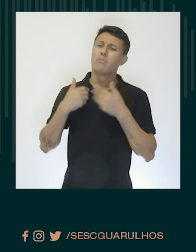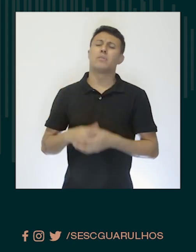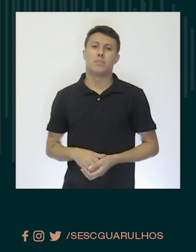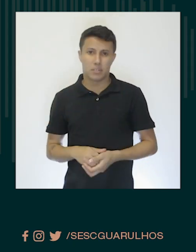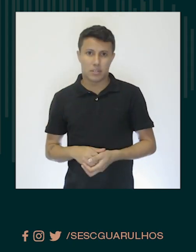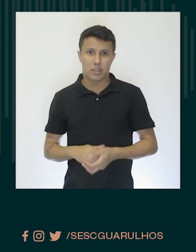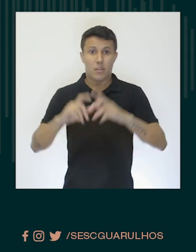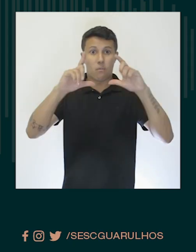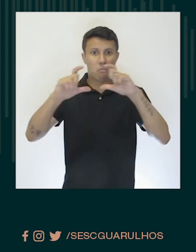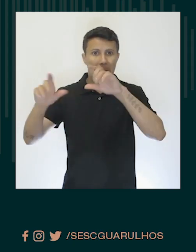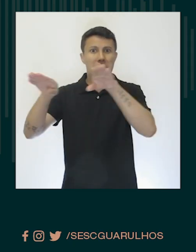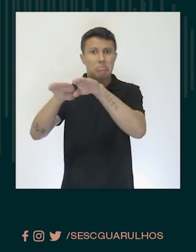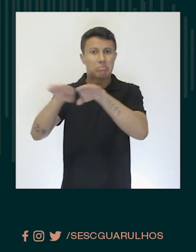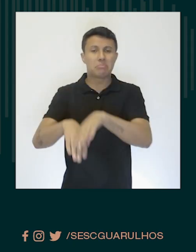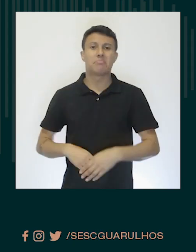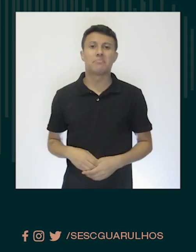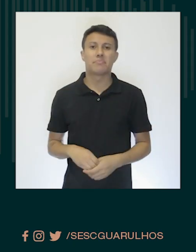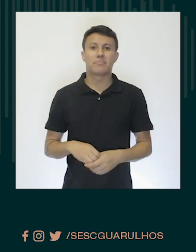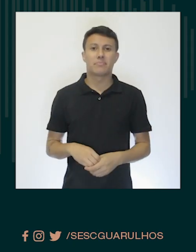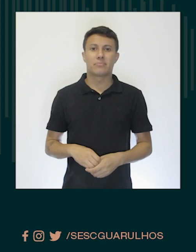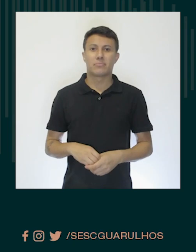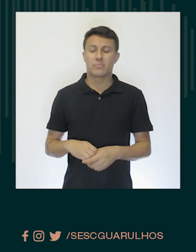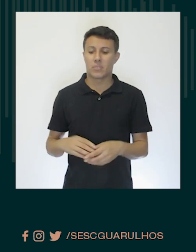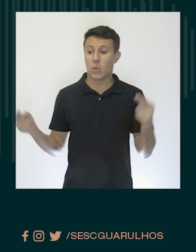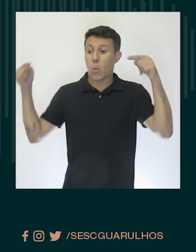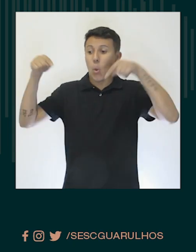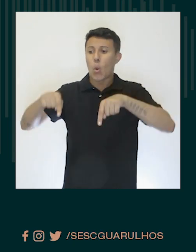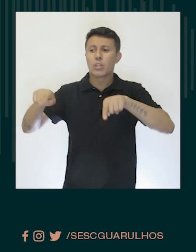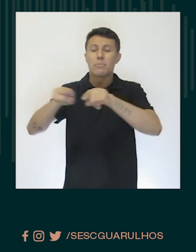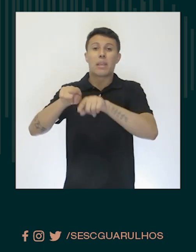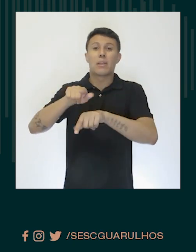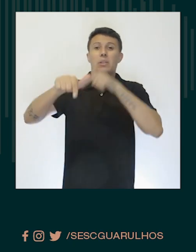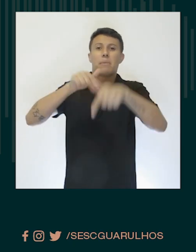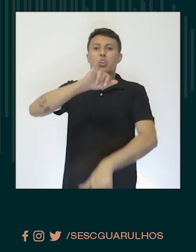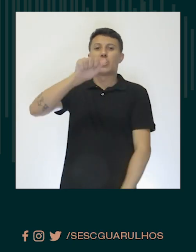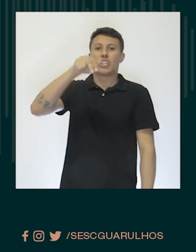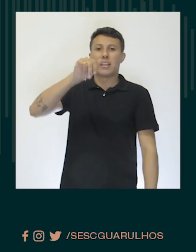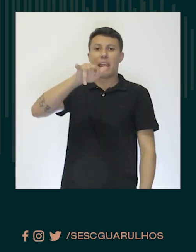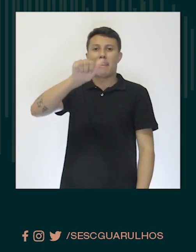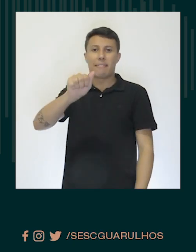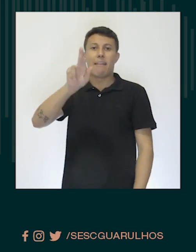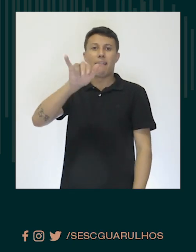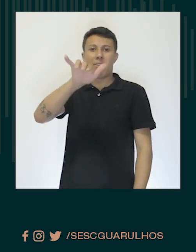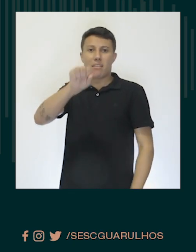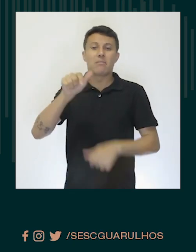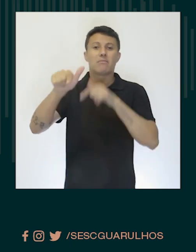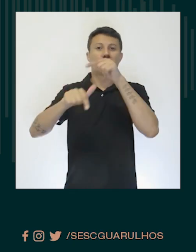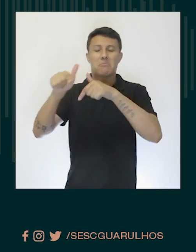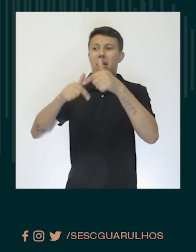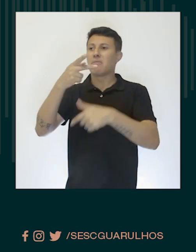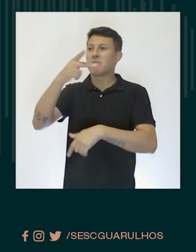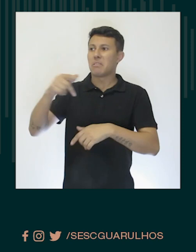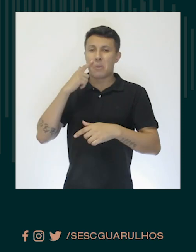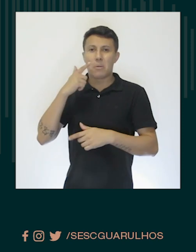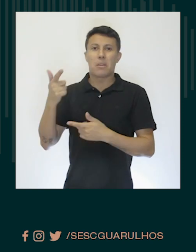fotografia também. Vou indicar também o trabalho da Janaína Reis, também uma fotógrafa do nosso coletivo. Tô só puxando a sardinha